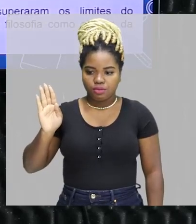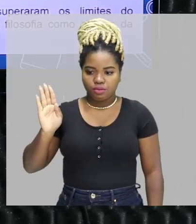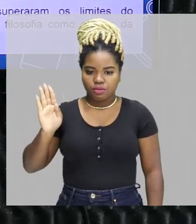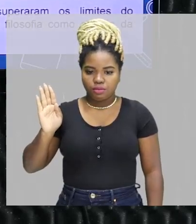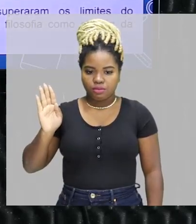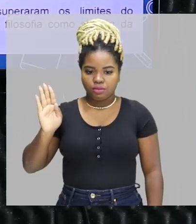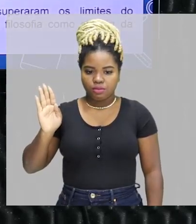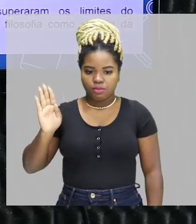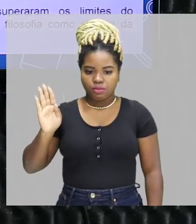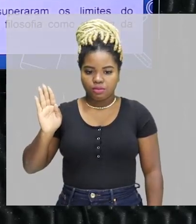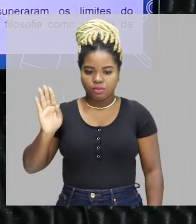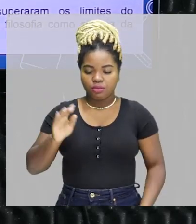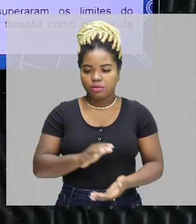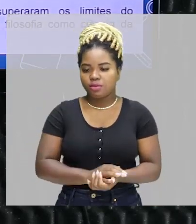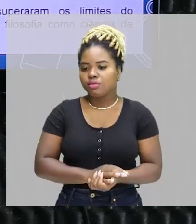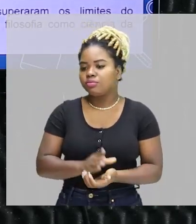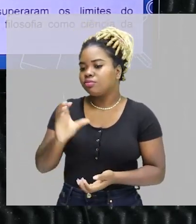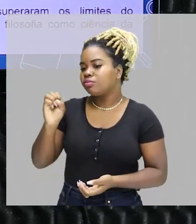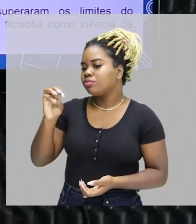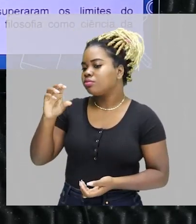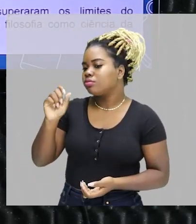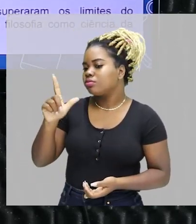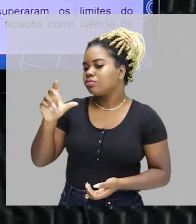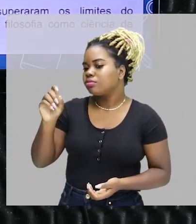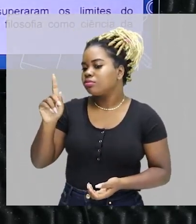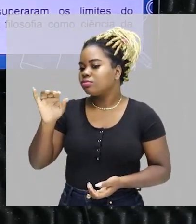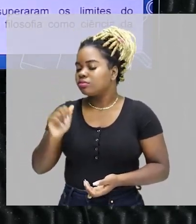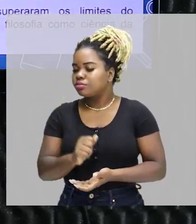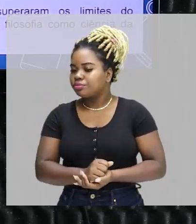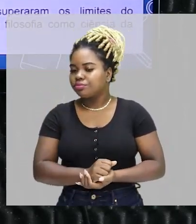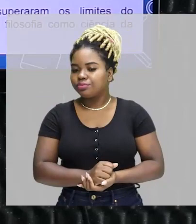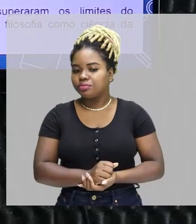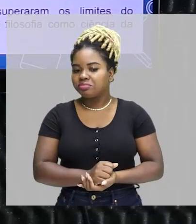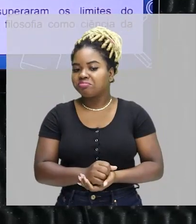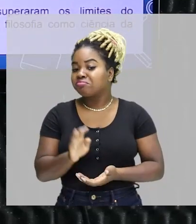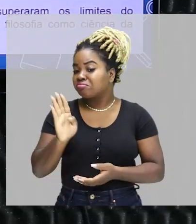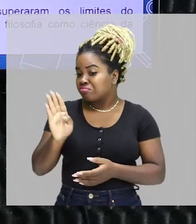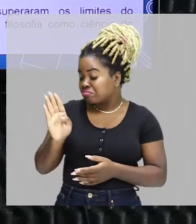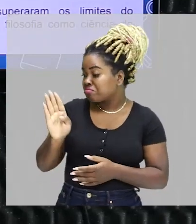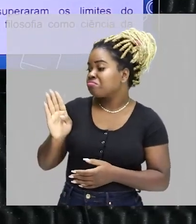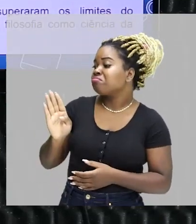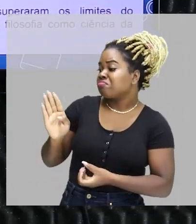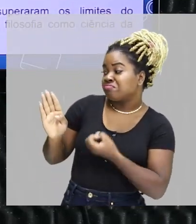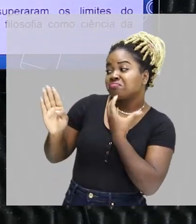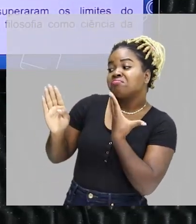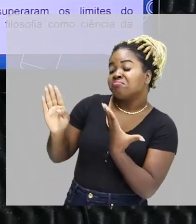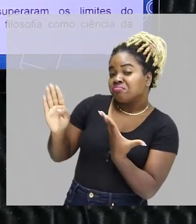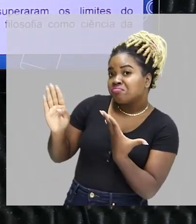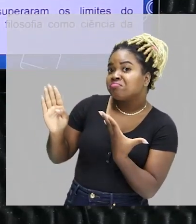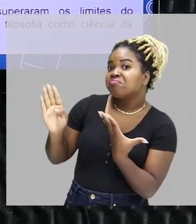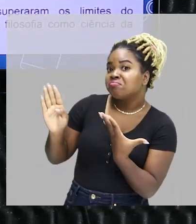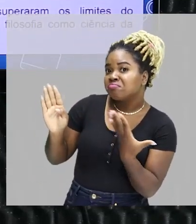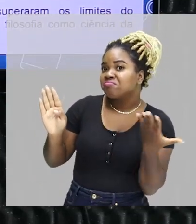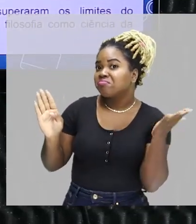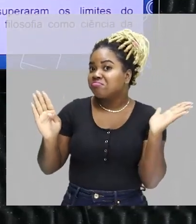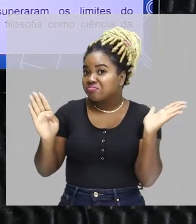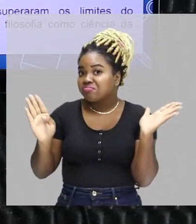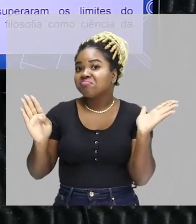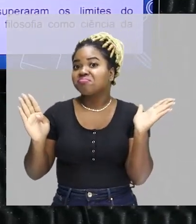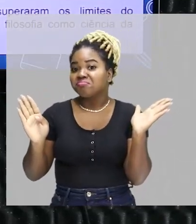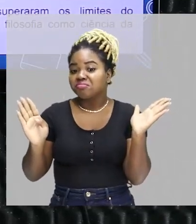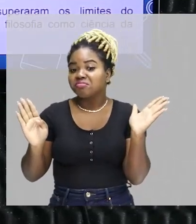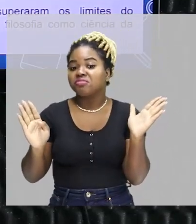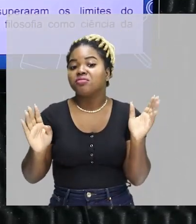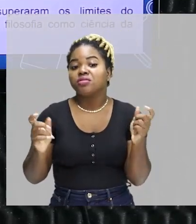uma visão racional cosmológica da sociedade dos seres humanos. A letra B aqui, olha, está encaixando beleza no que